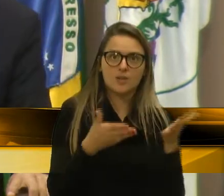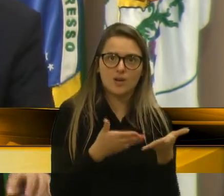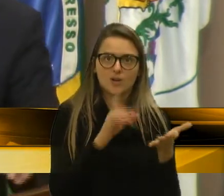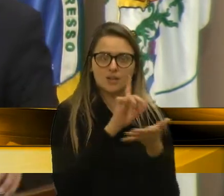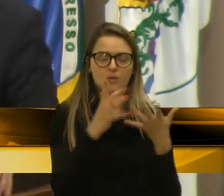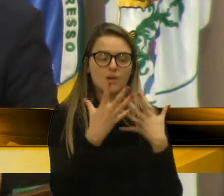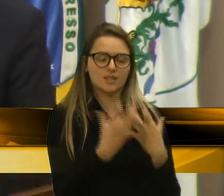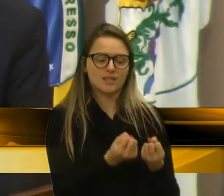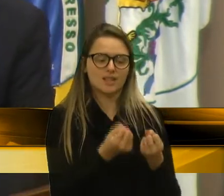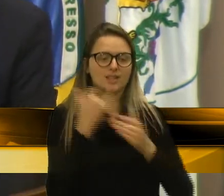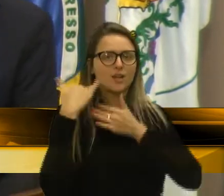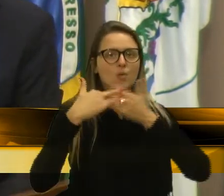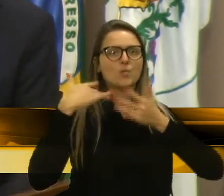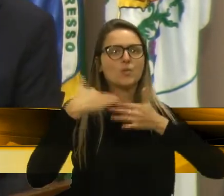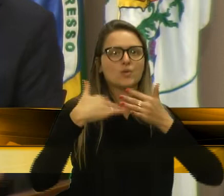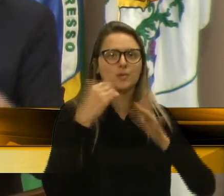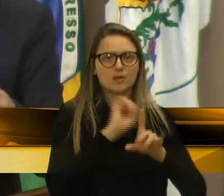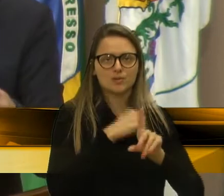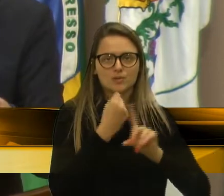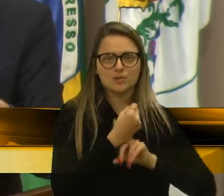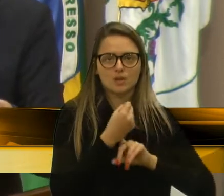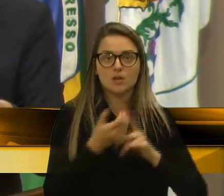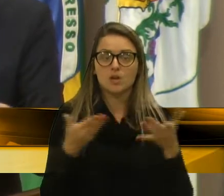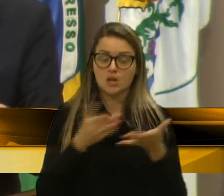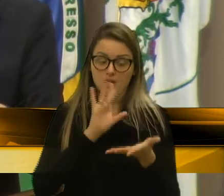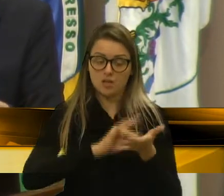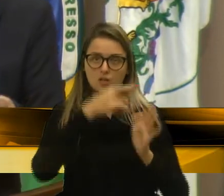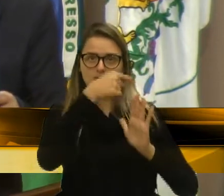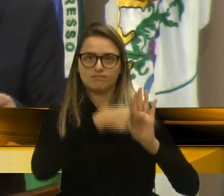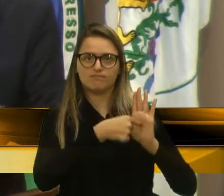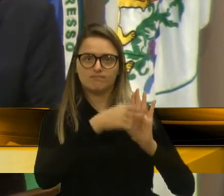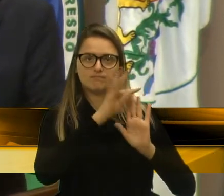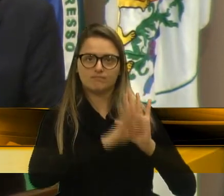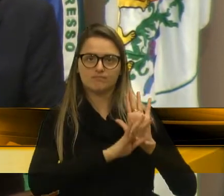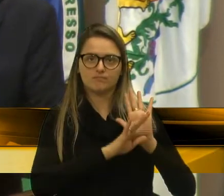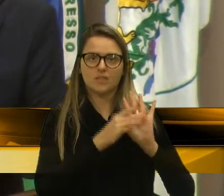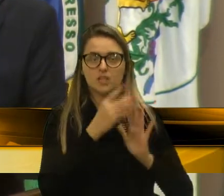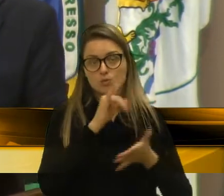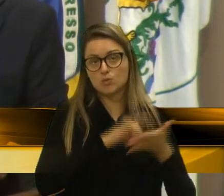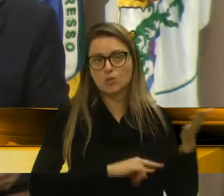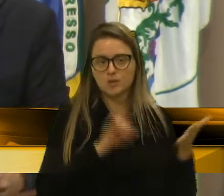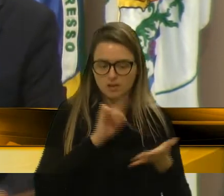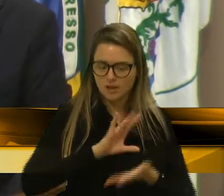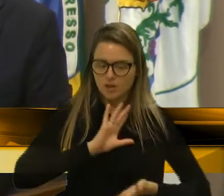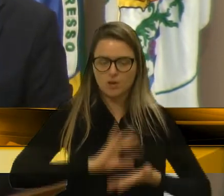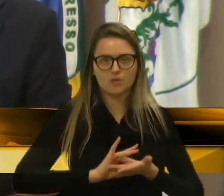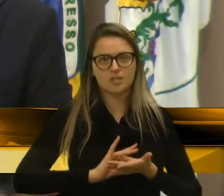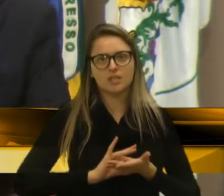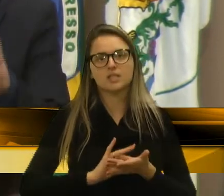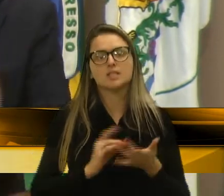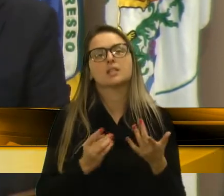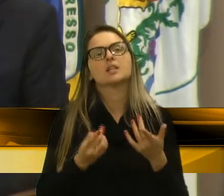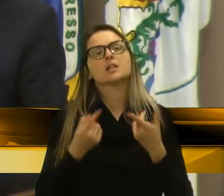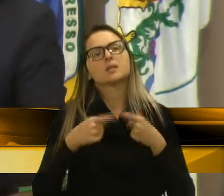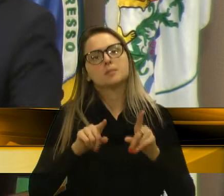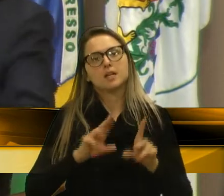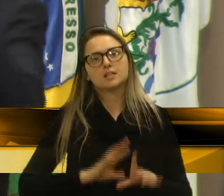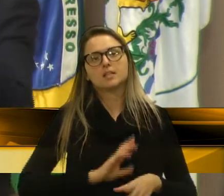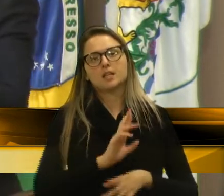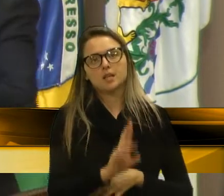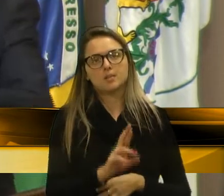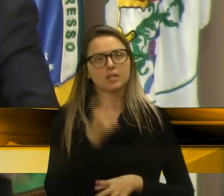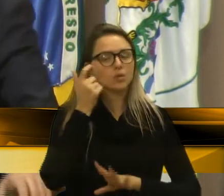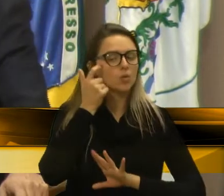sociais, e esse fato concreto apenas ilustra. É um fato concreto, mas que representa o pensamento